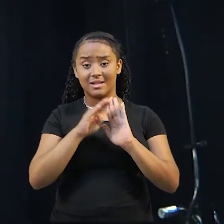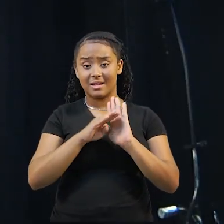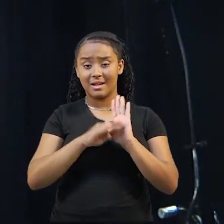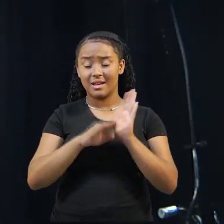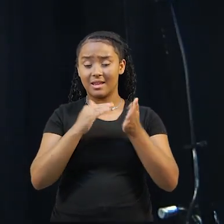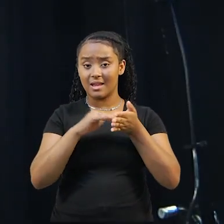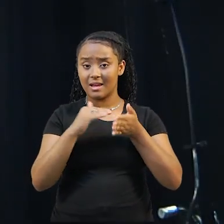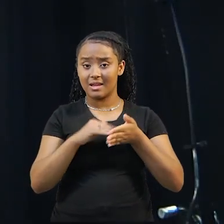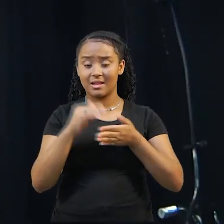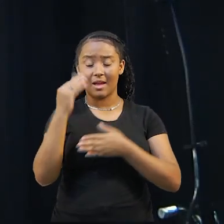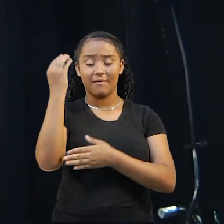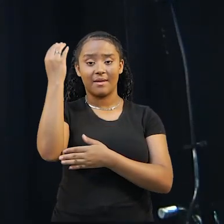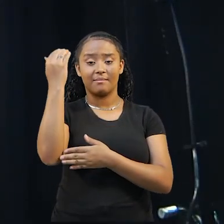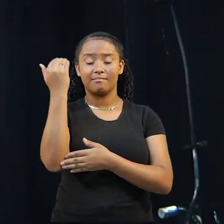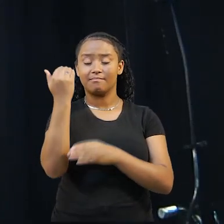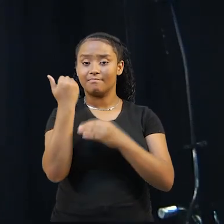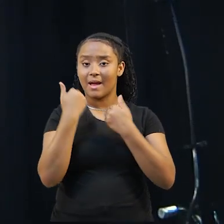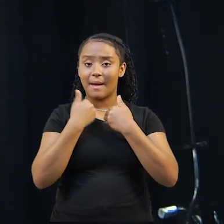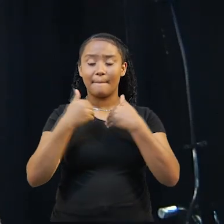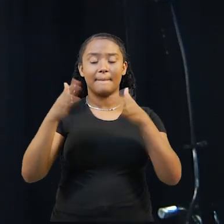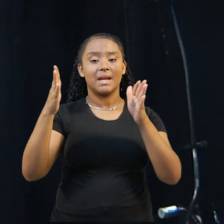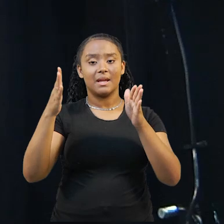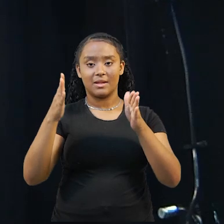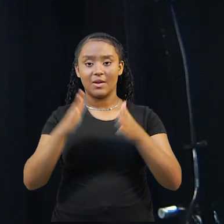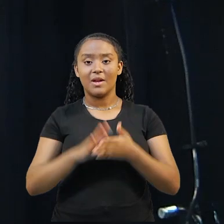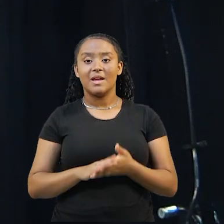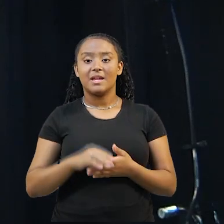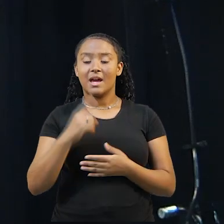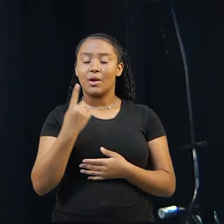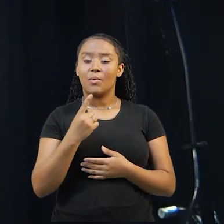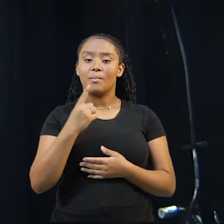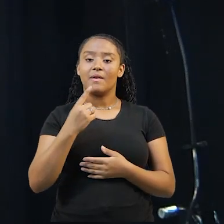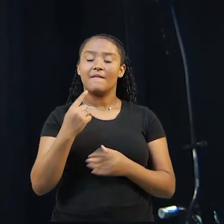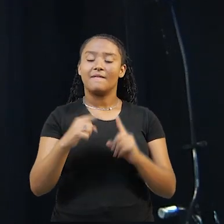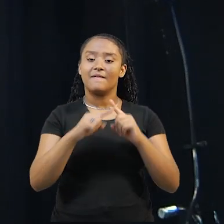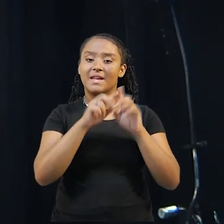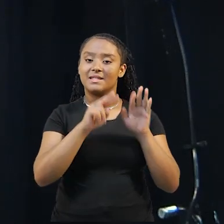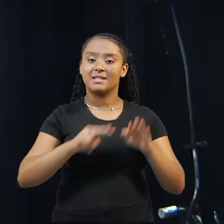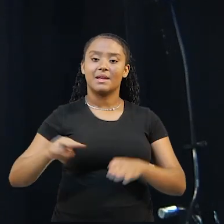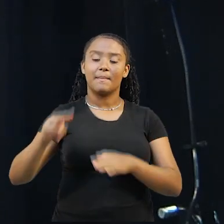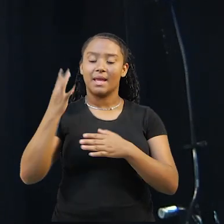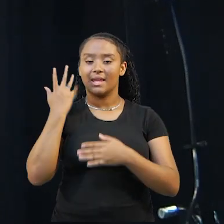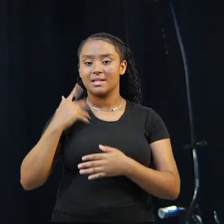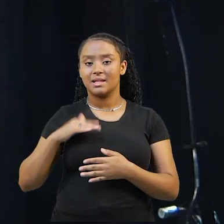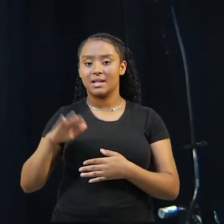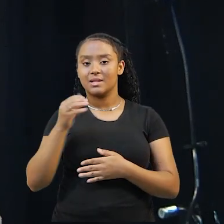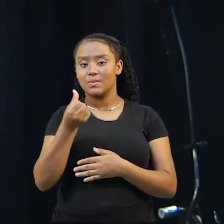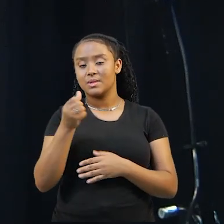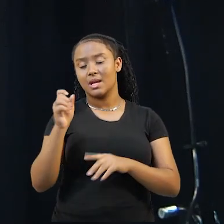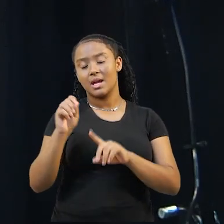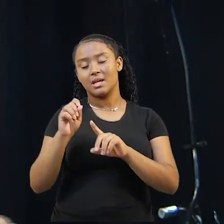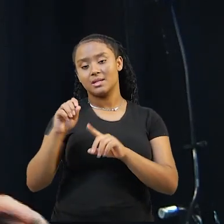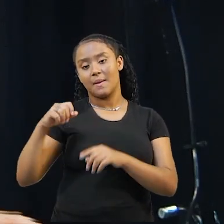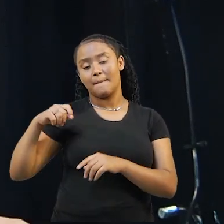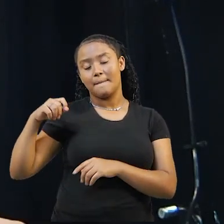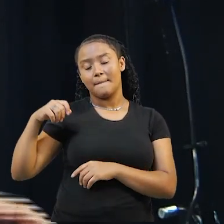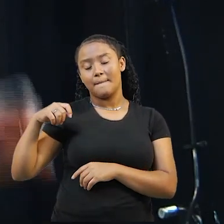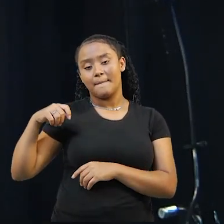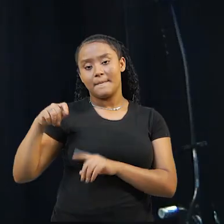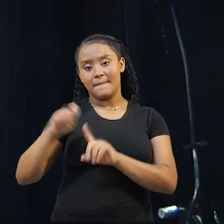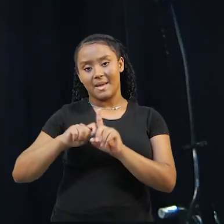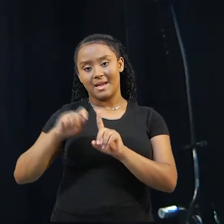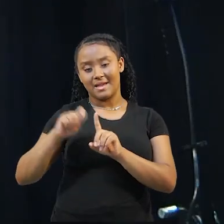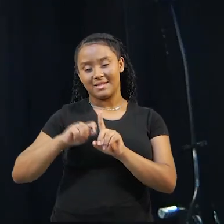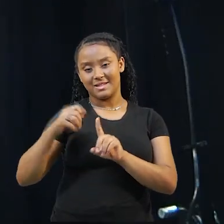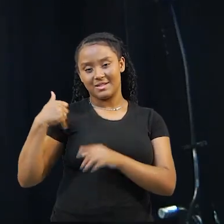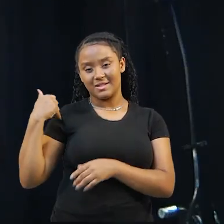esse Programa Nacional de Suplementação de Ferro, que propunha uma suplementação que era uma vez só por semana para as crianças, a partir de 6 meses de idade até